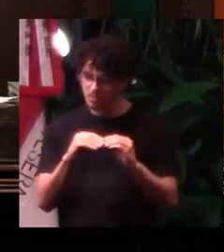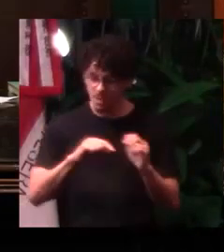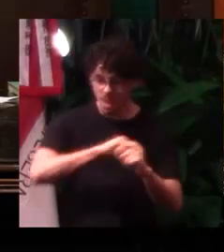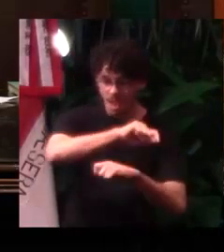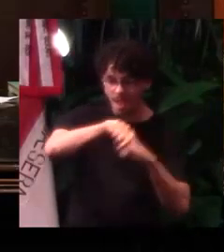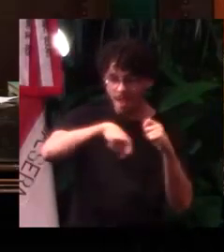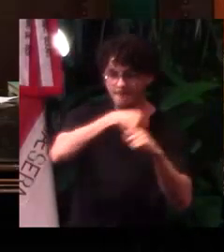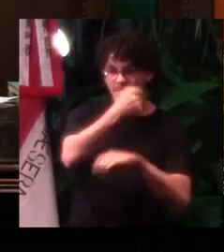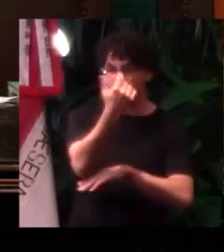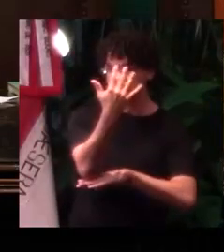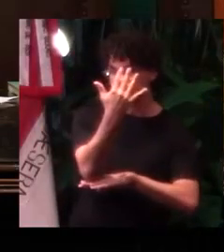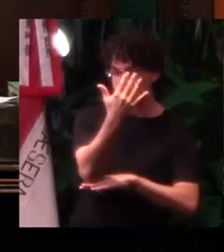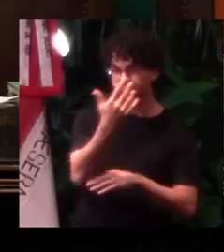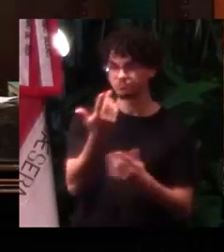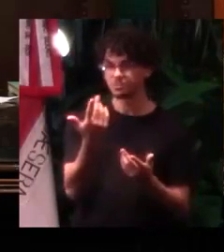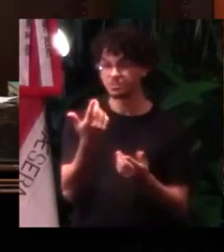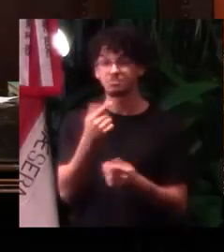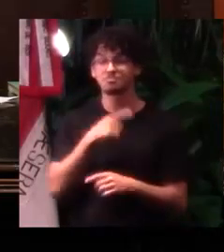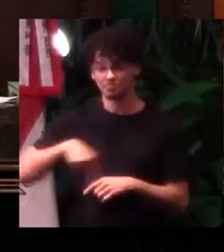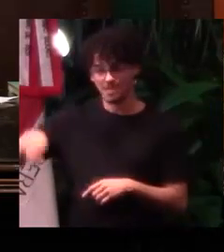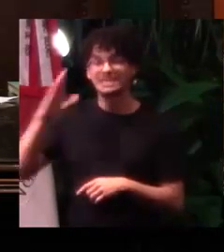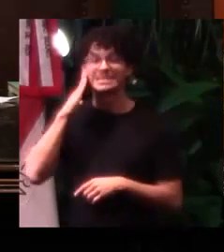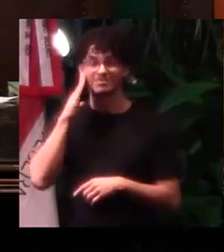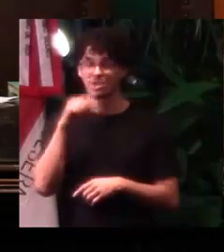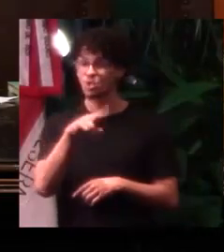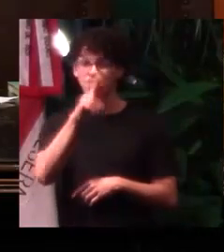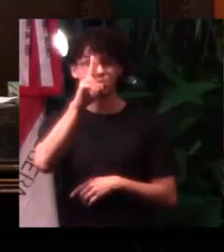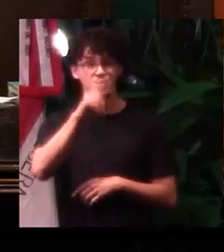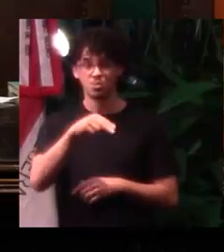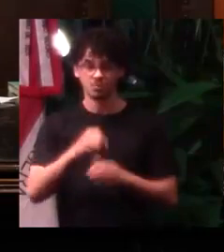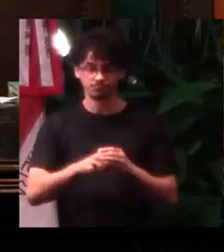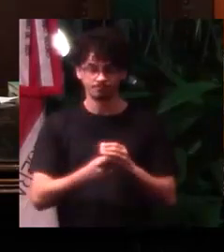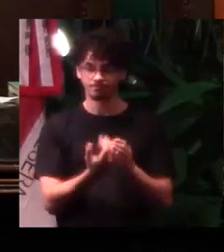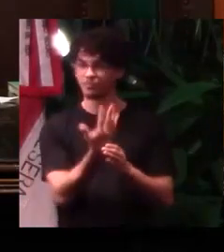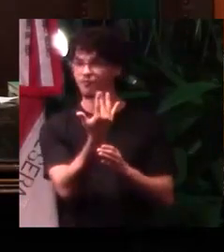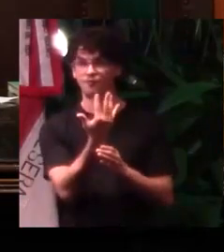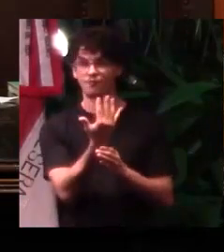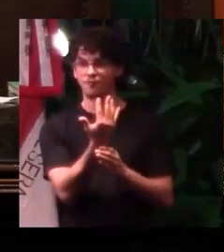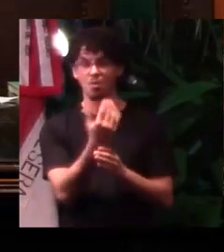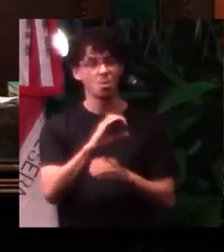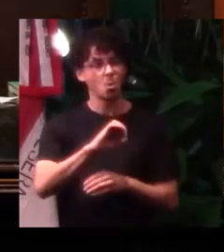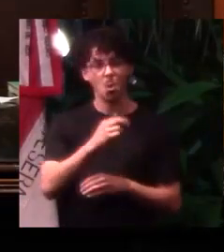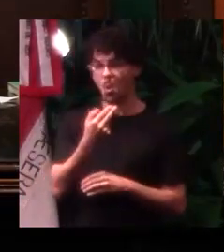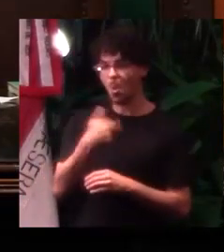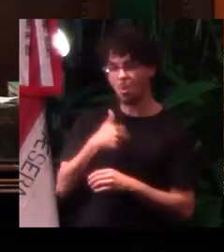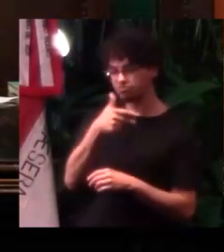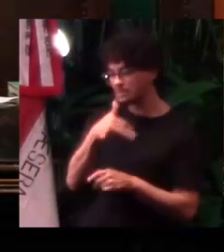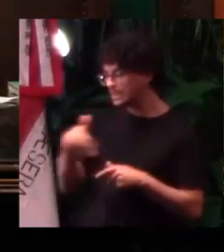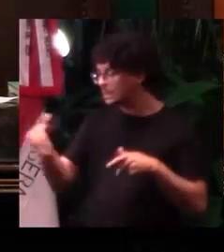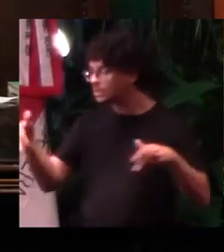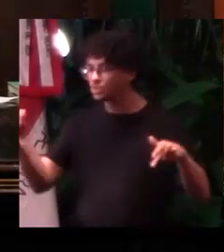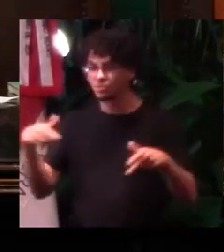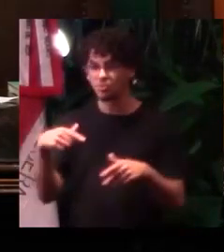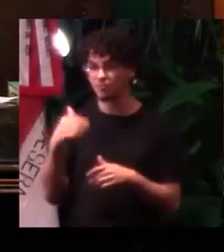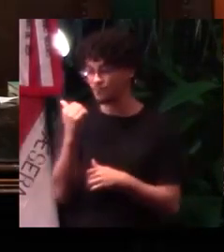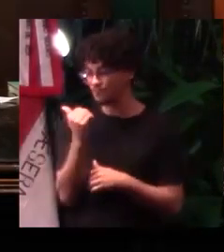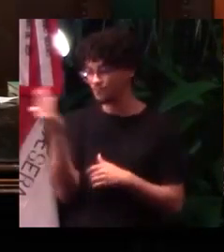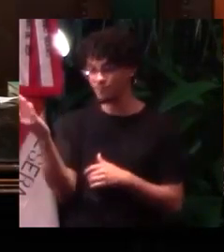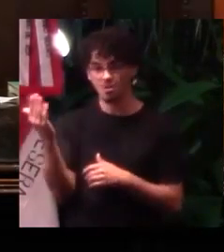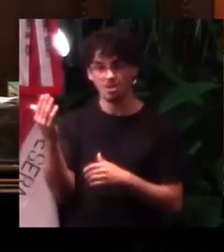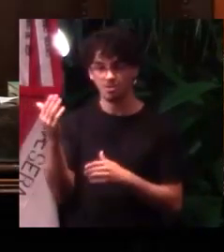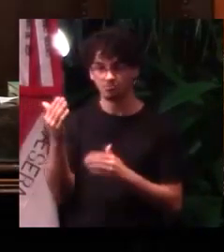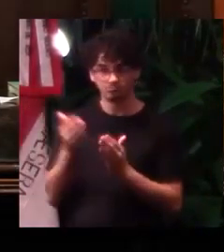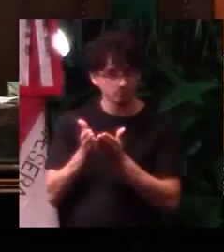que ele nunca acendeu um fogo e nunca pisou em nenhuma margem de qualquer lado. Não é?